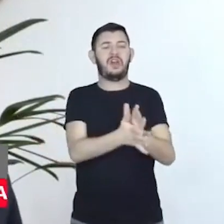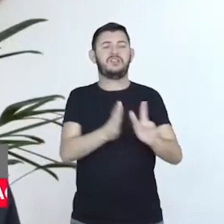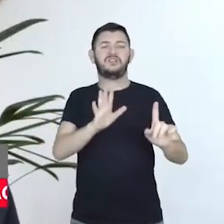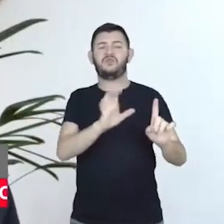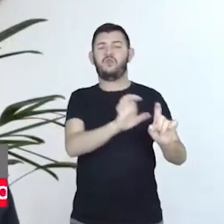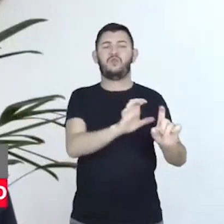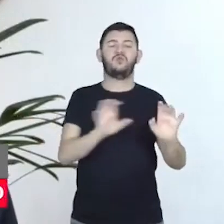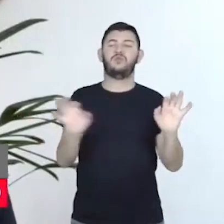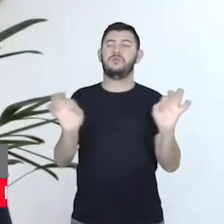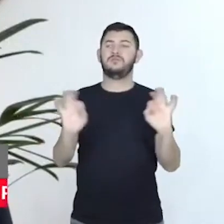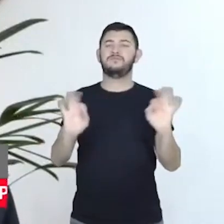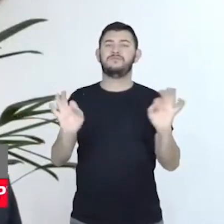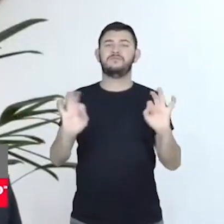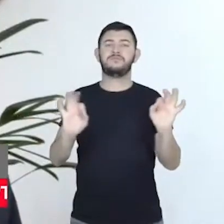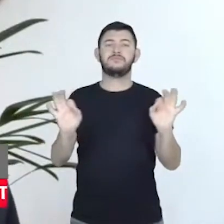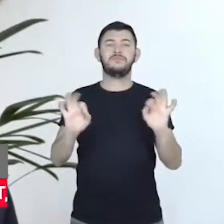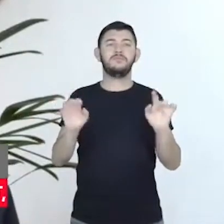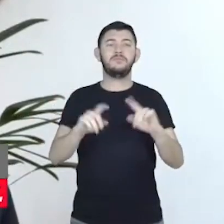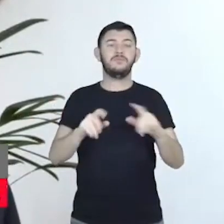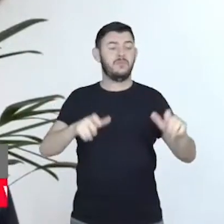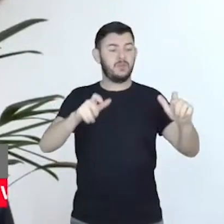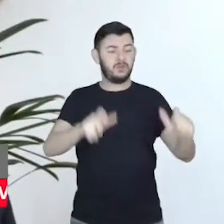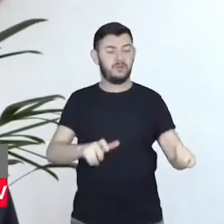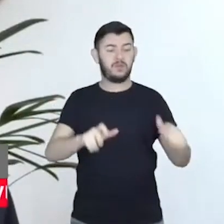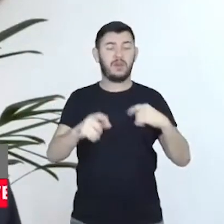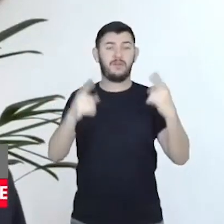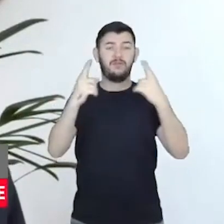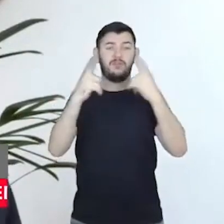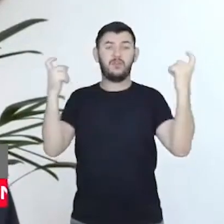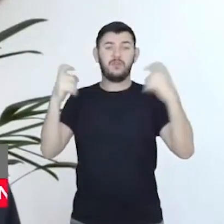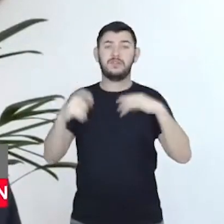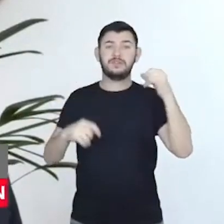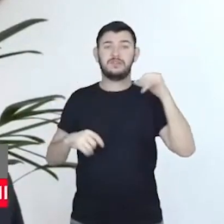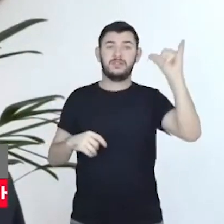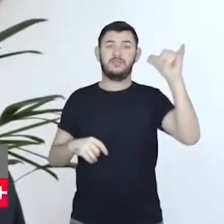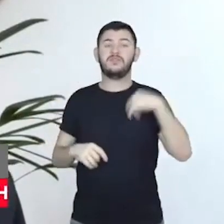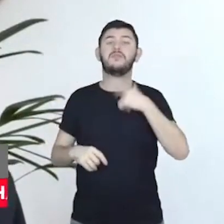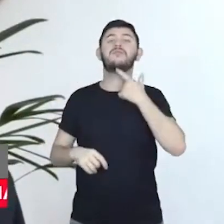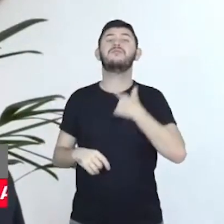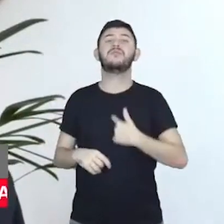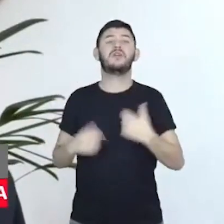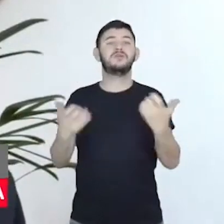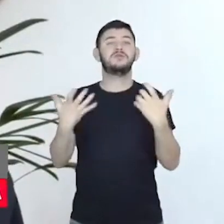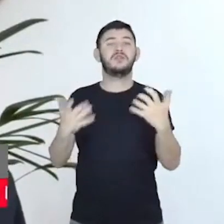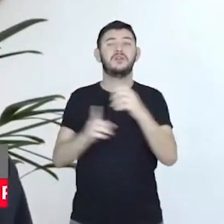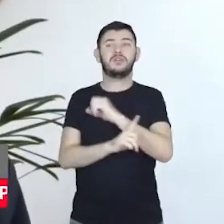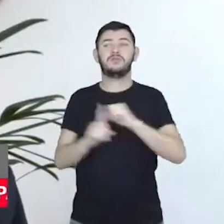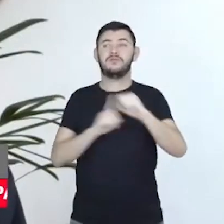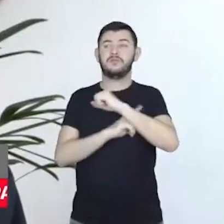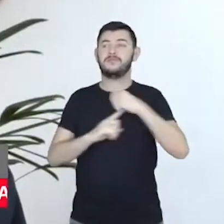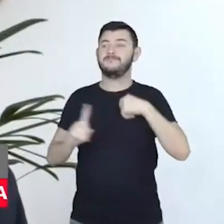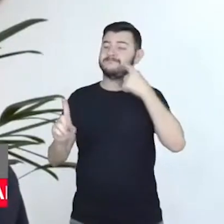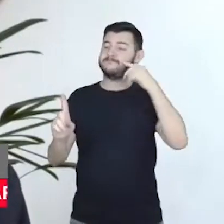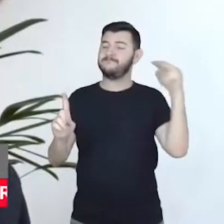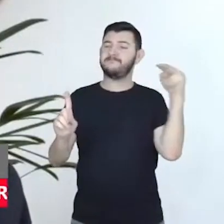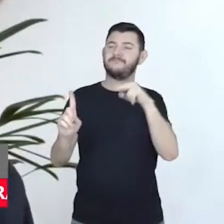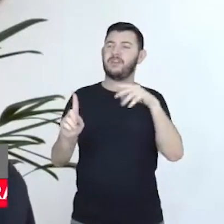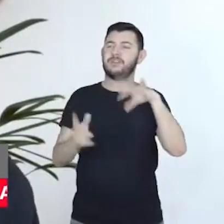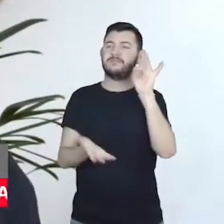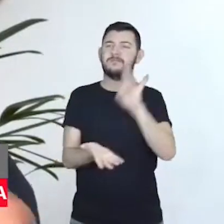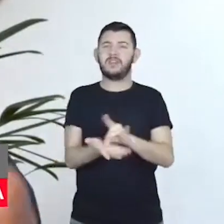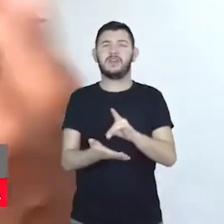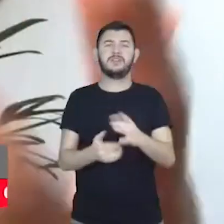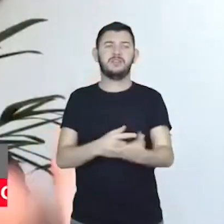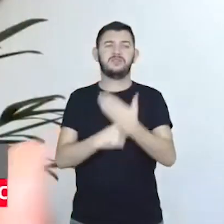eles, espaços livres de violência. É isso que eu desejo, essa sociedade que eu desejo ver, é isso que me motiva a estar